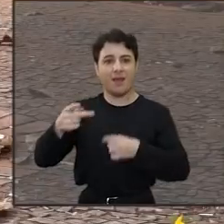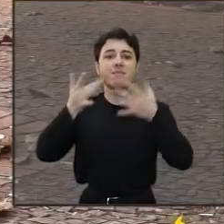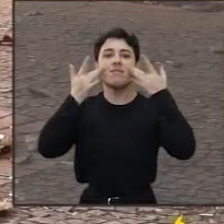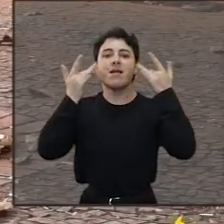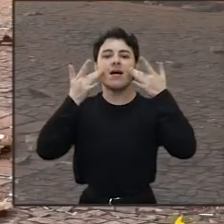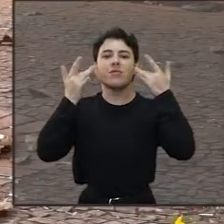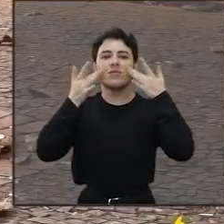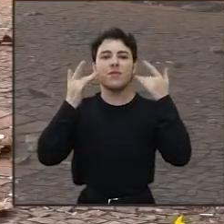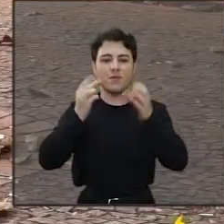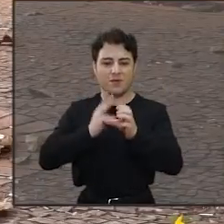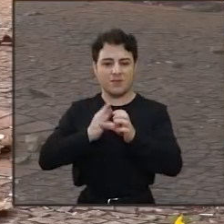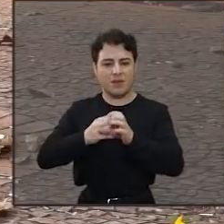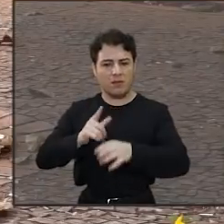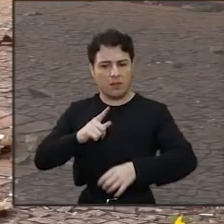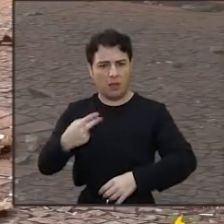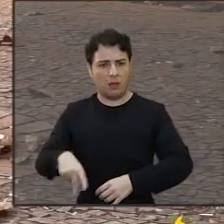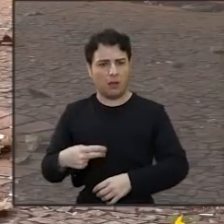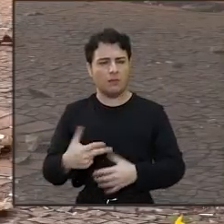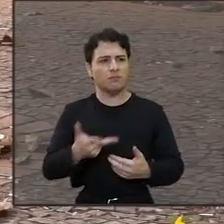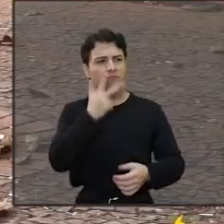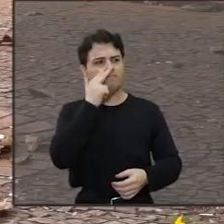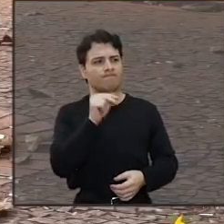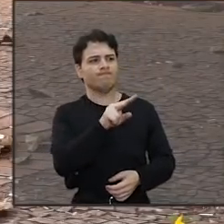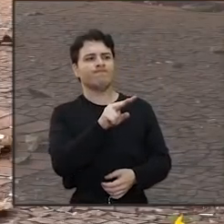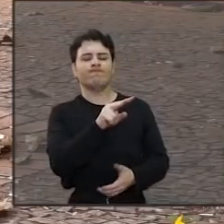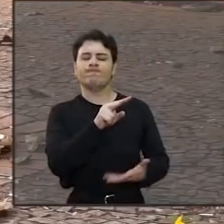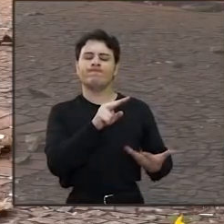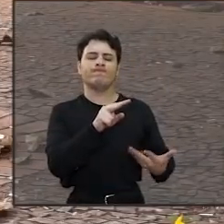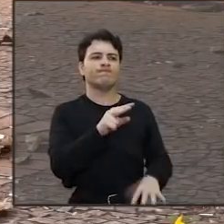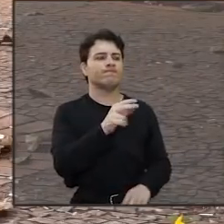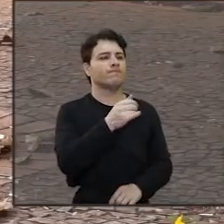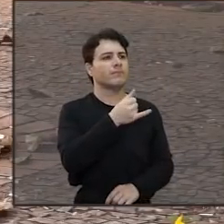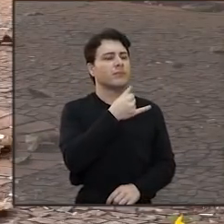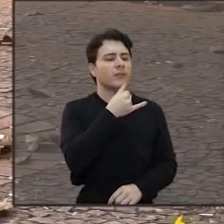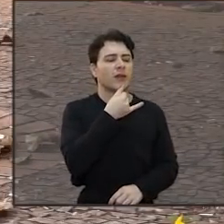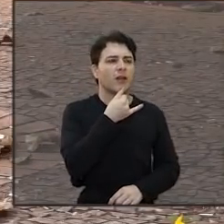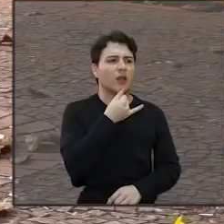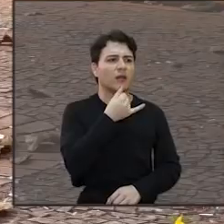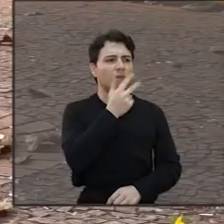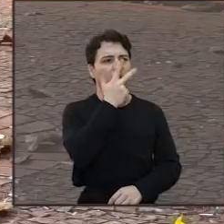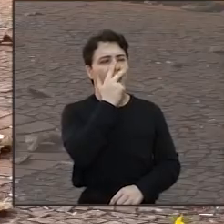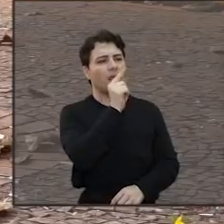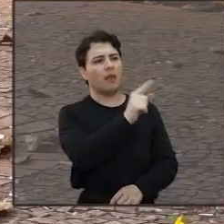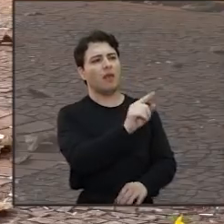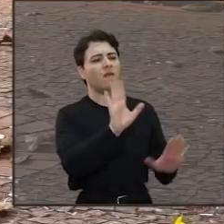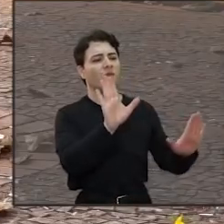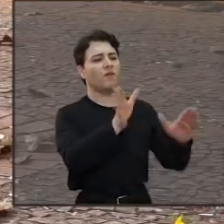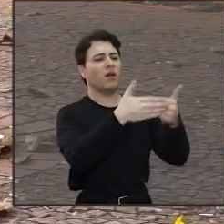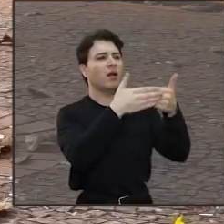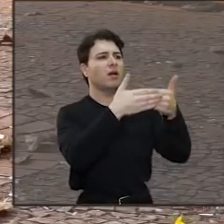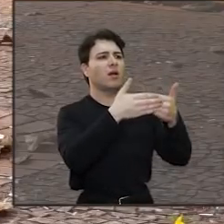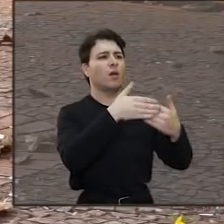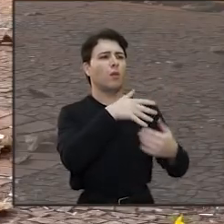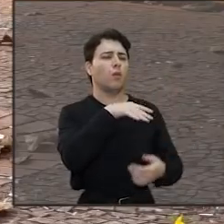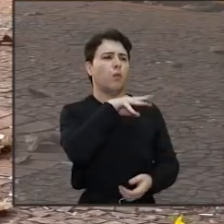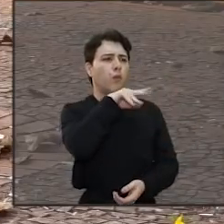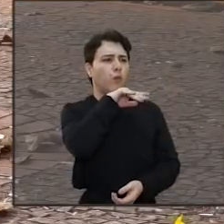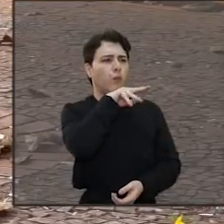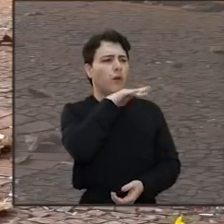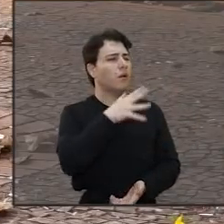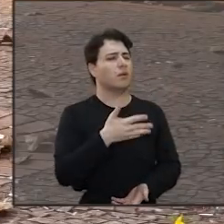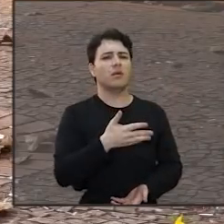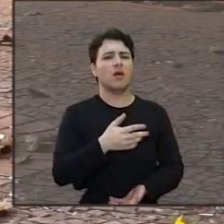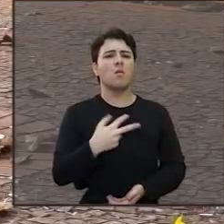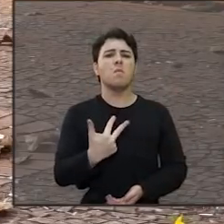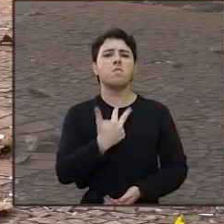recentemente o problema do teatro municipal mesmo. Então dá uma tristeza ver isso, a gente vai ver nos lugares como se eles estivessem definhando. E